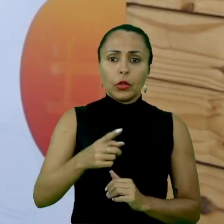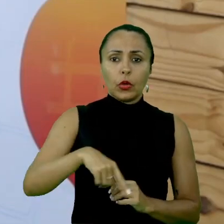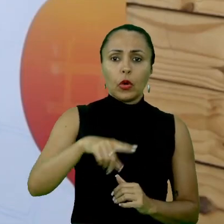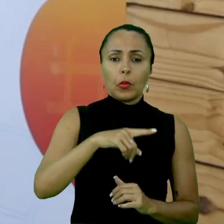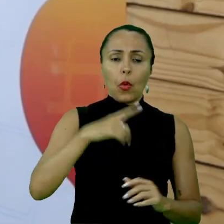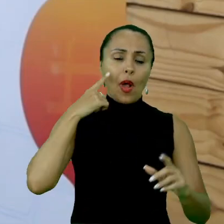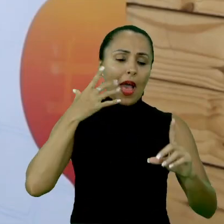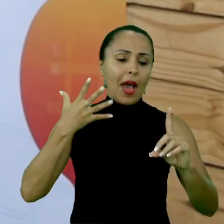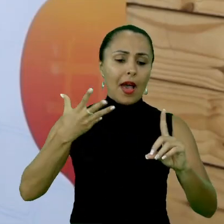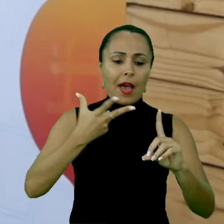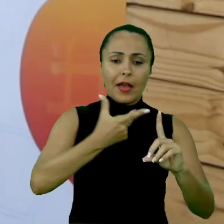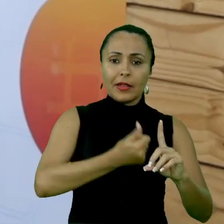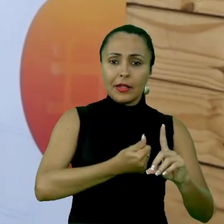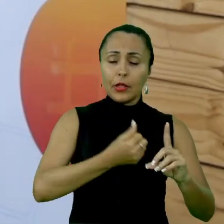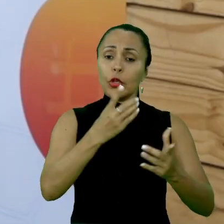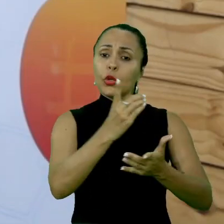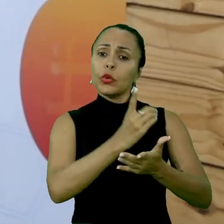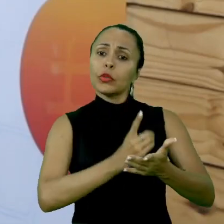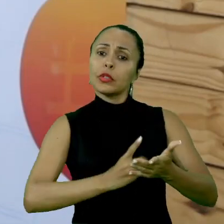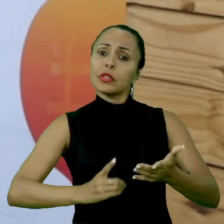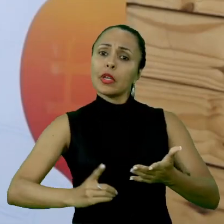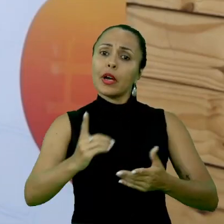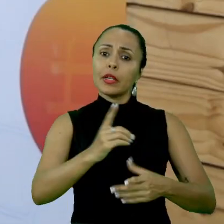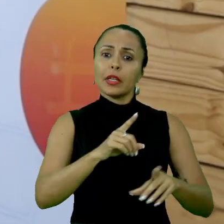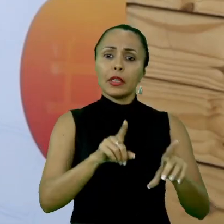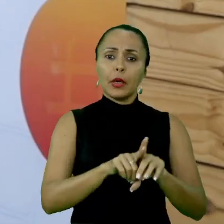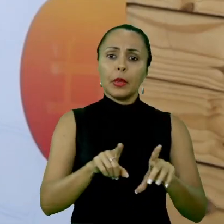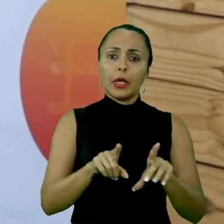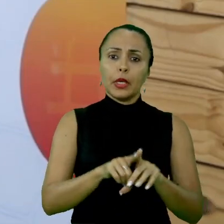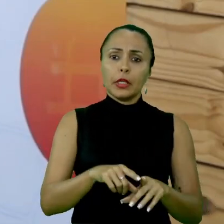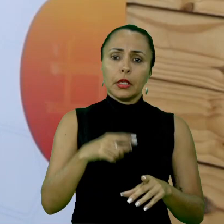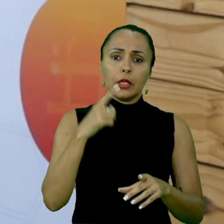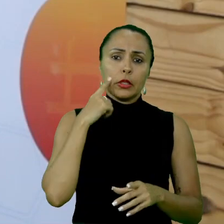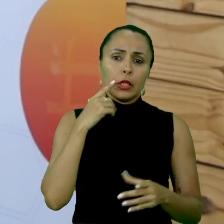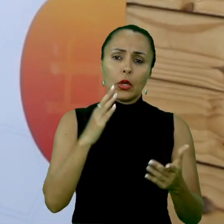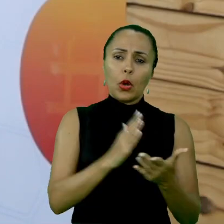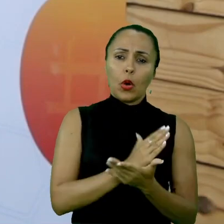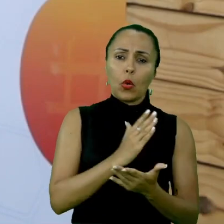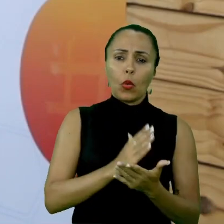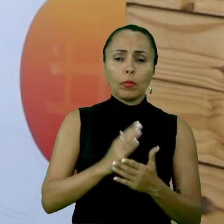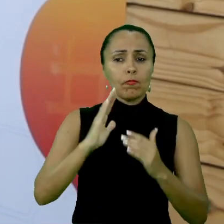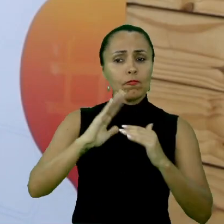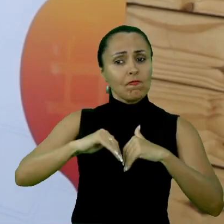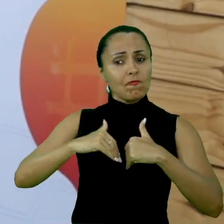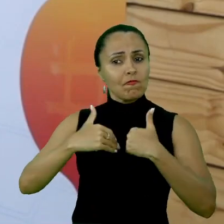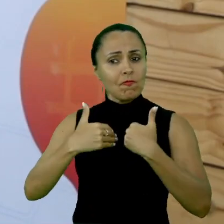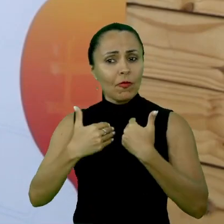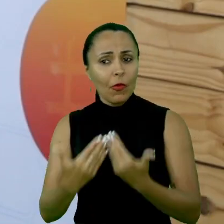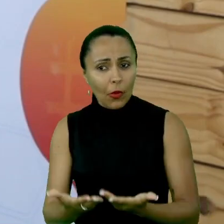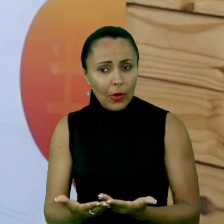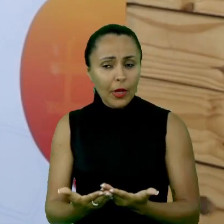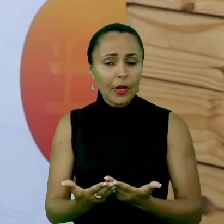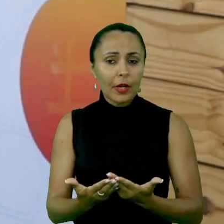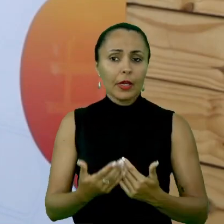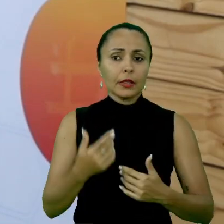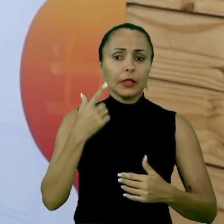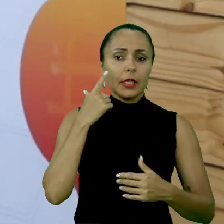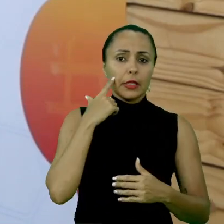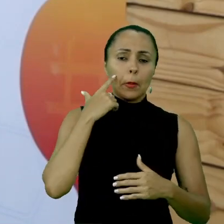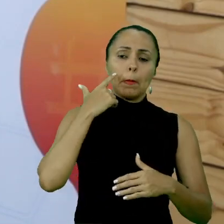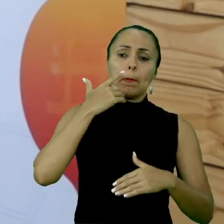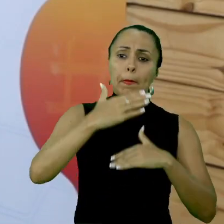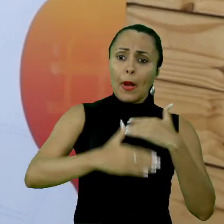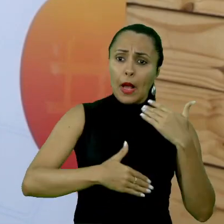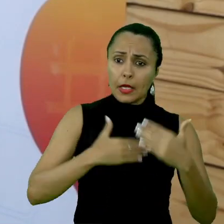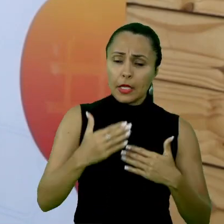design, ele também extrapola algumas fronteiras e passam a